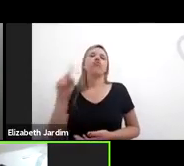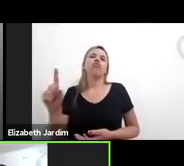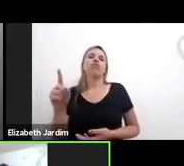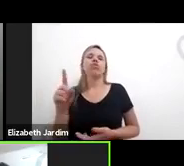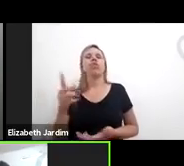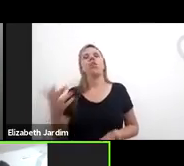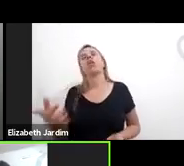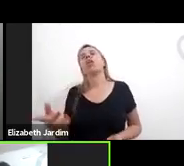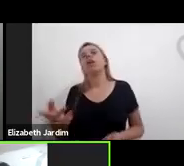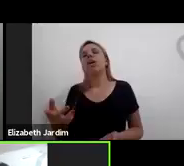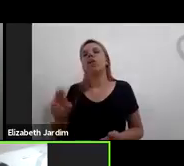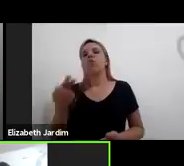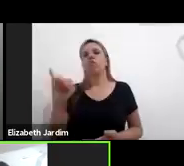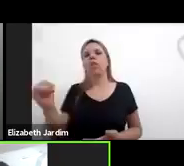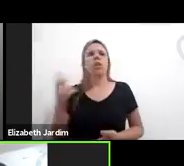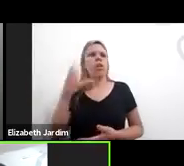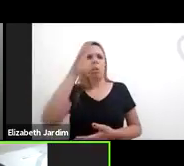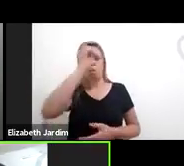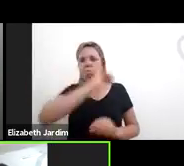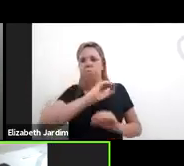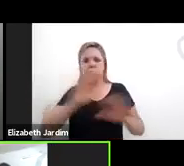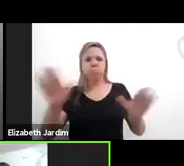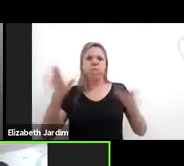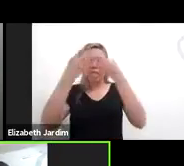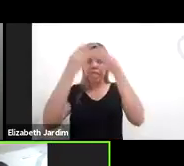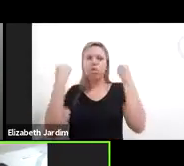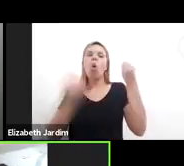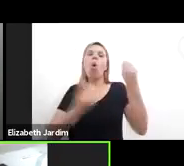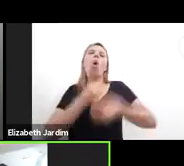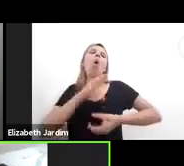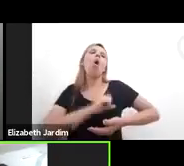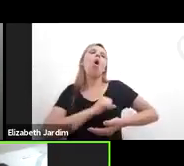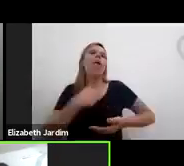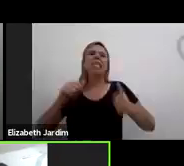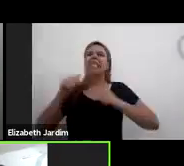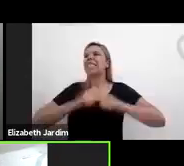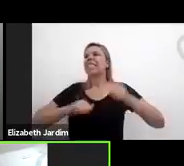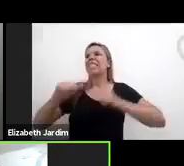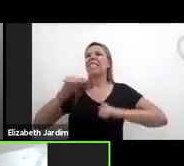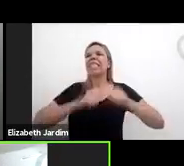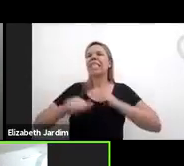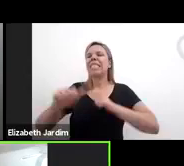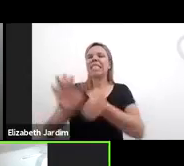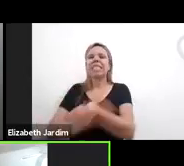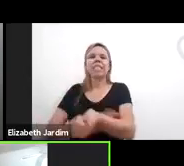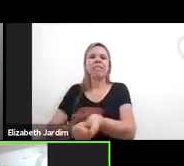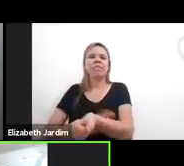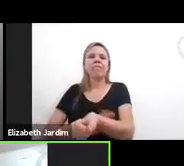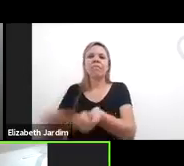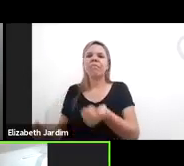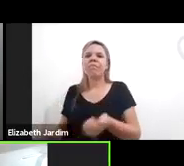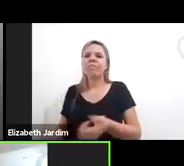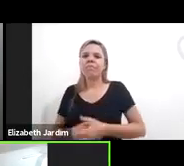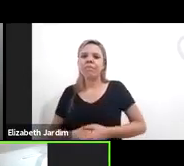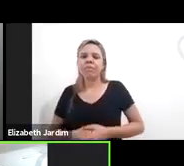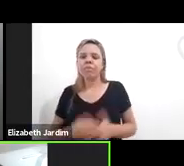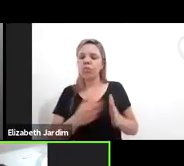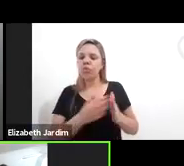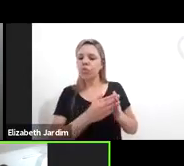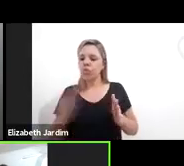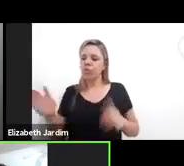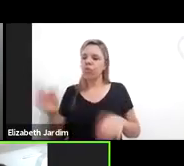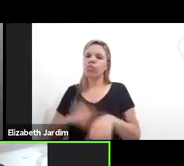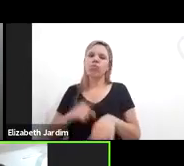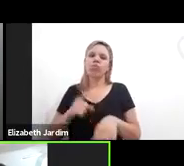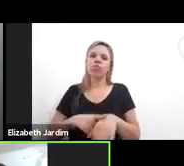aí desaprendeu a mamar totalmente. E eu, naquela ansiedade, aquele nervosismo, aí... Durante o tempo de UTI, como